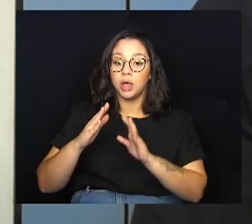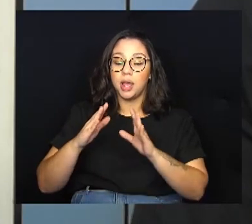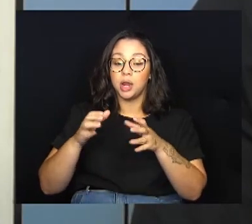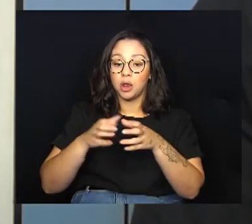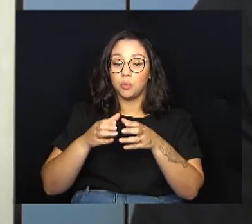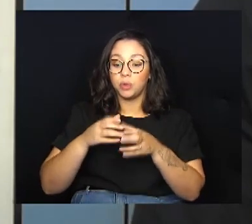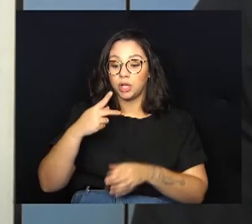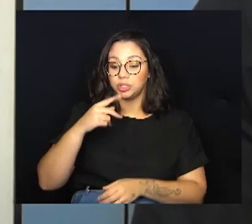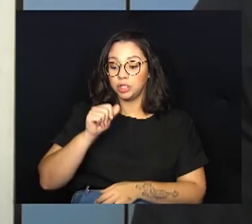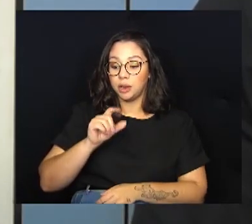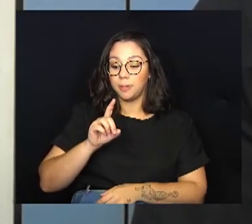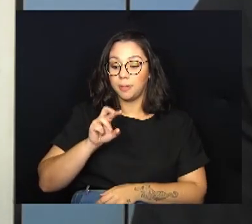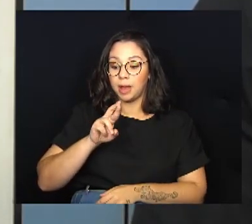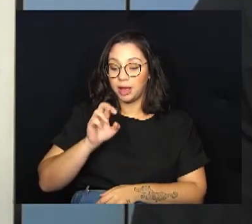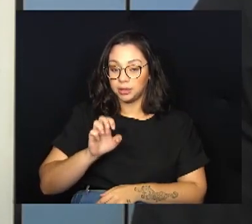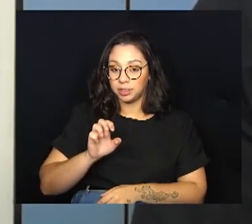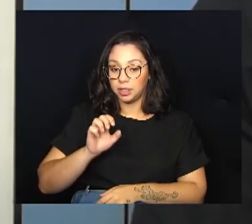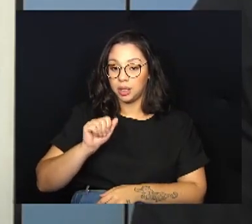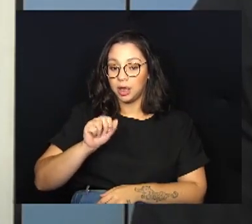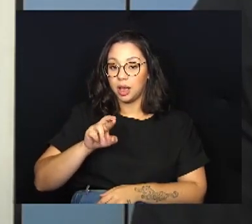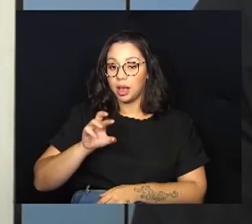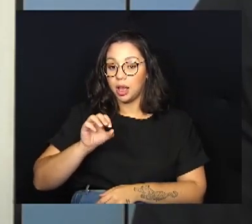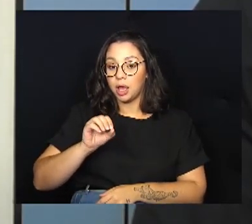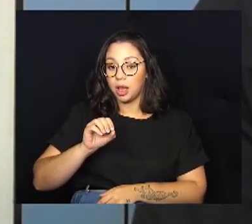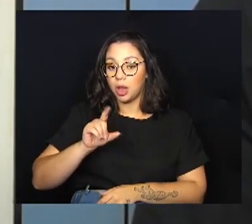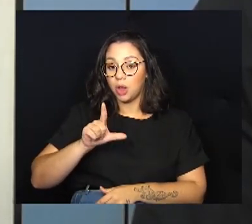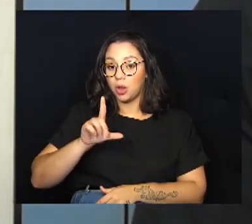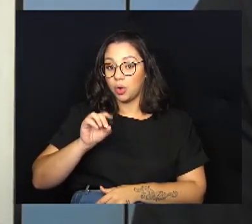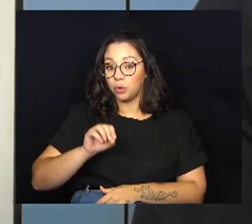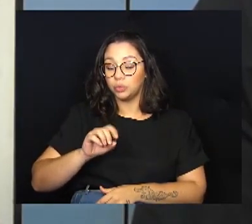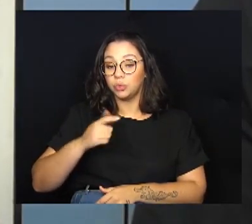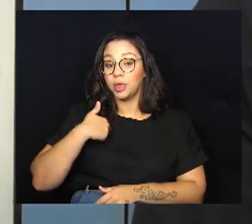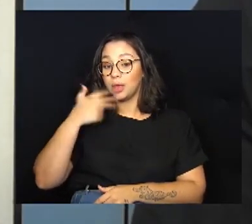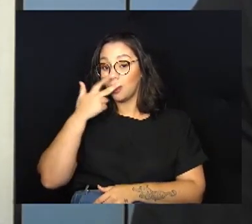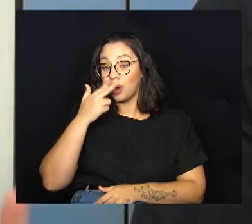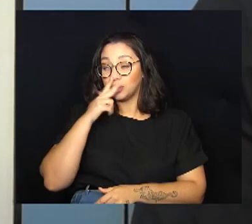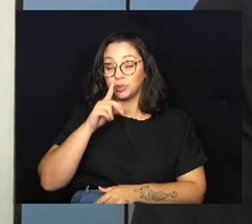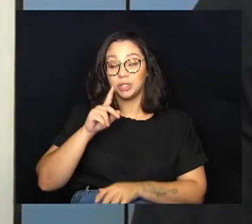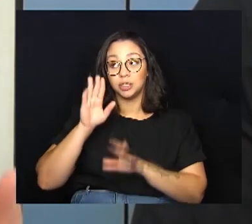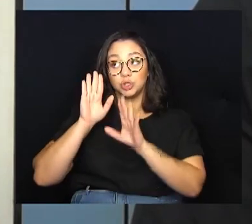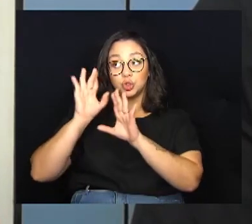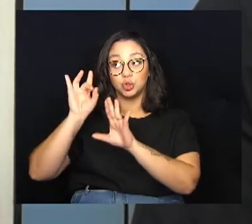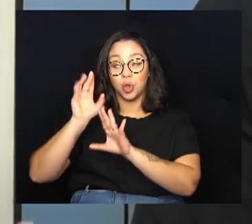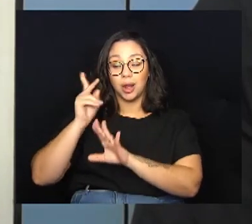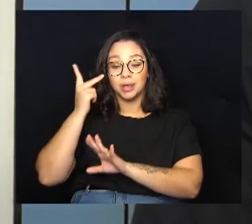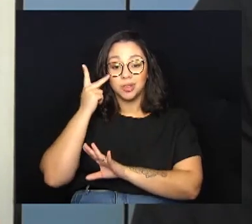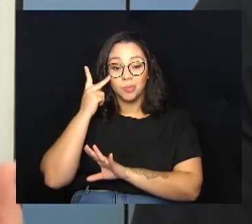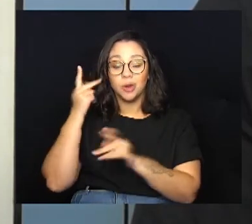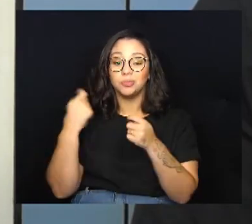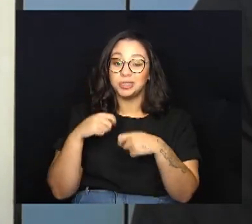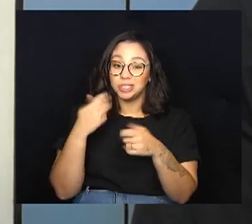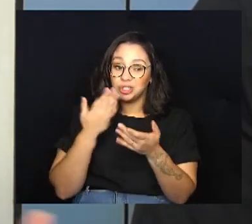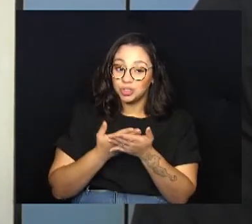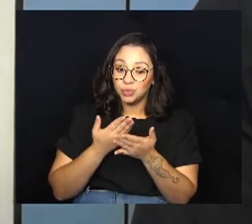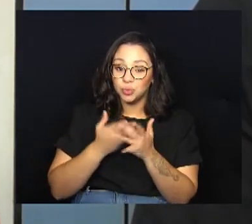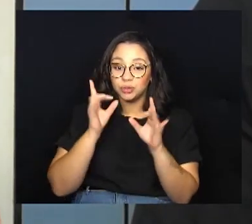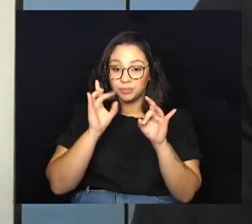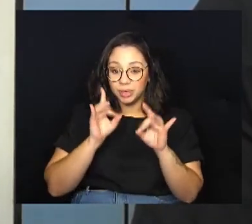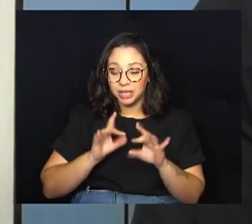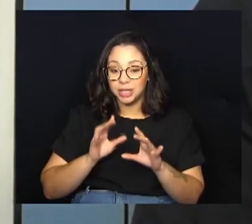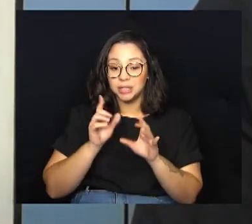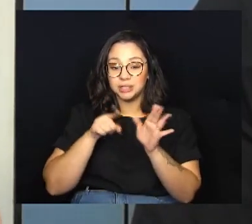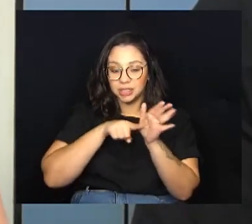permitem uma comunidade terapêutica fazer e atuar. Hoje nós temos uma grande divergência